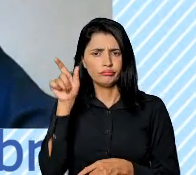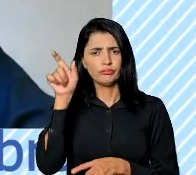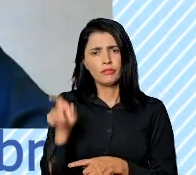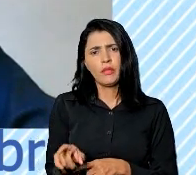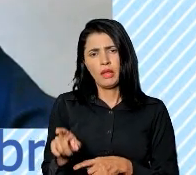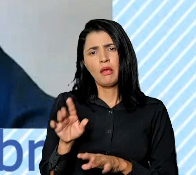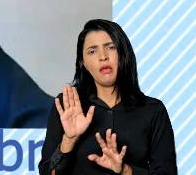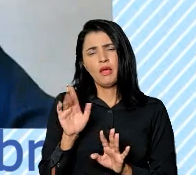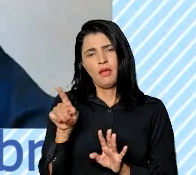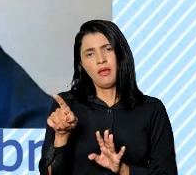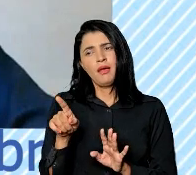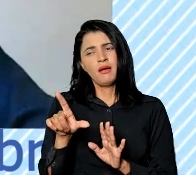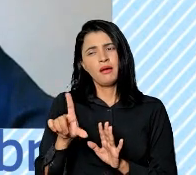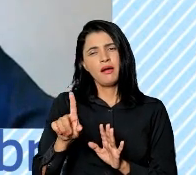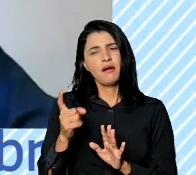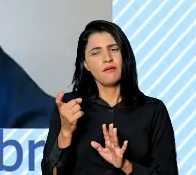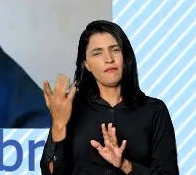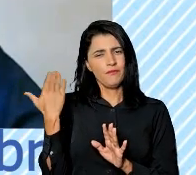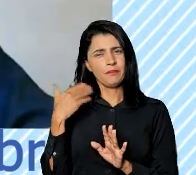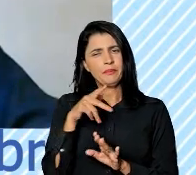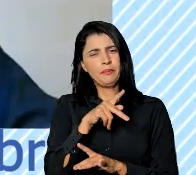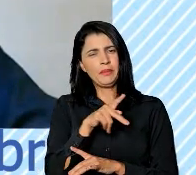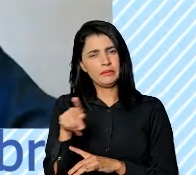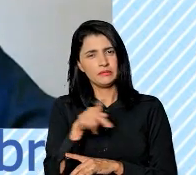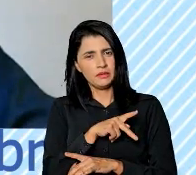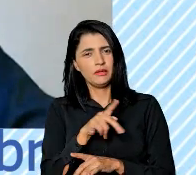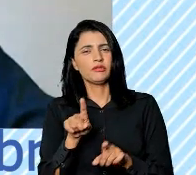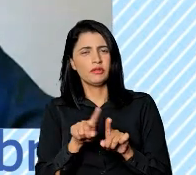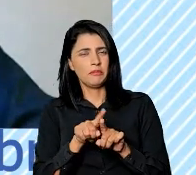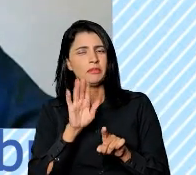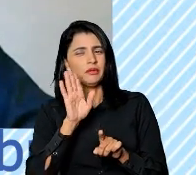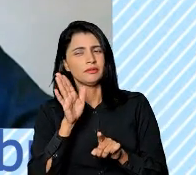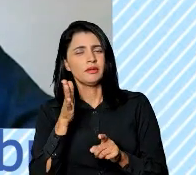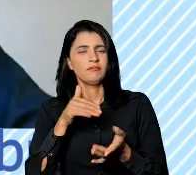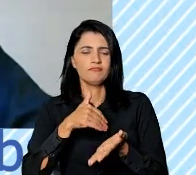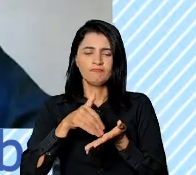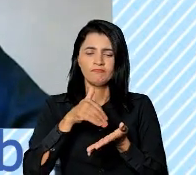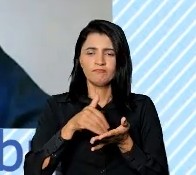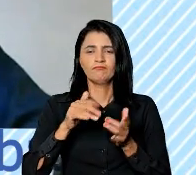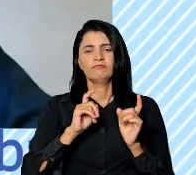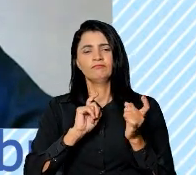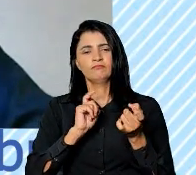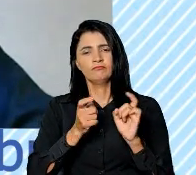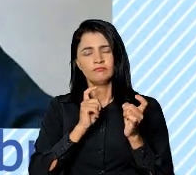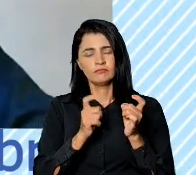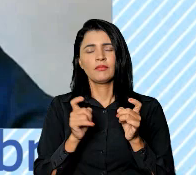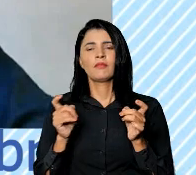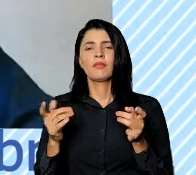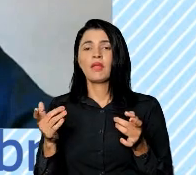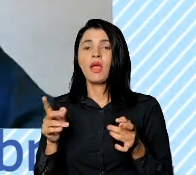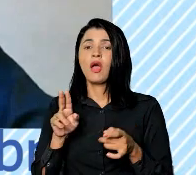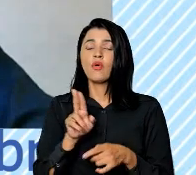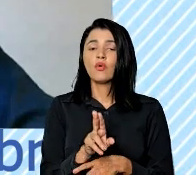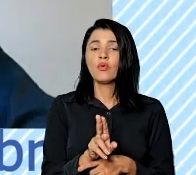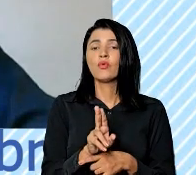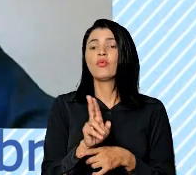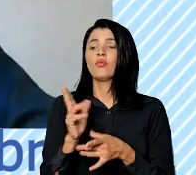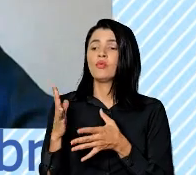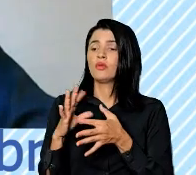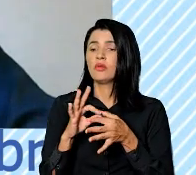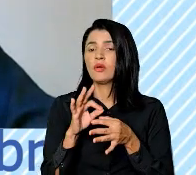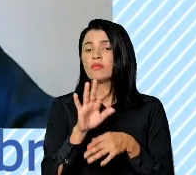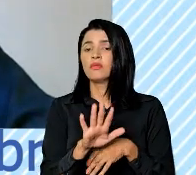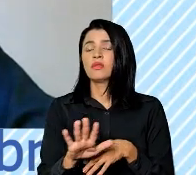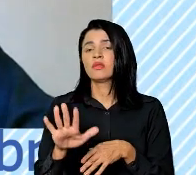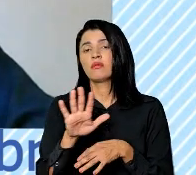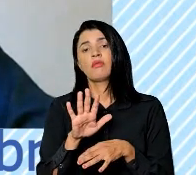foi presidente, foi secretária executiva da União Internacional dos Juízes de Língua Portuguesa,